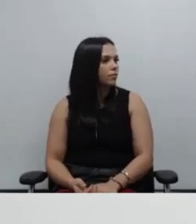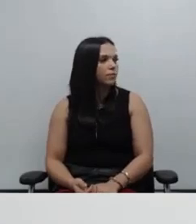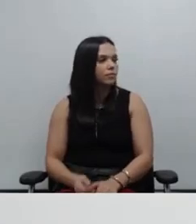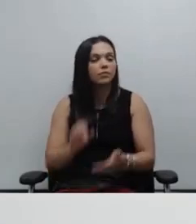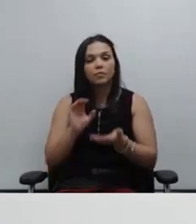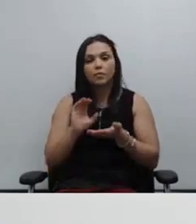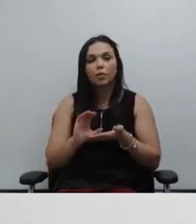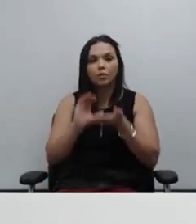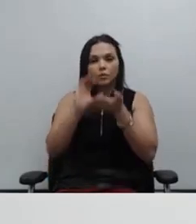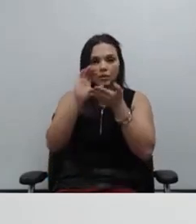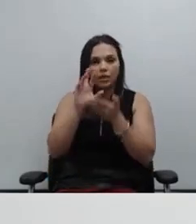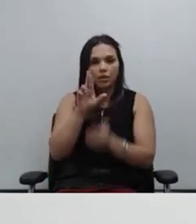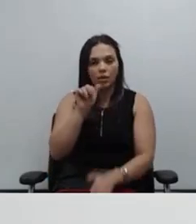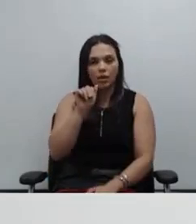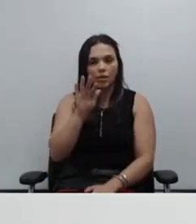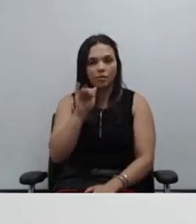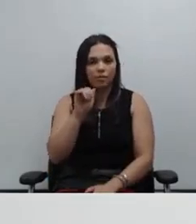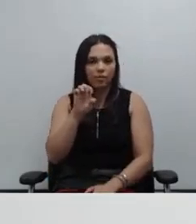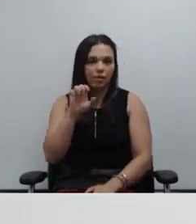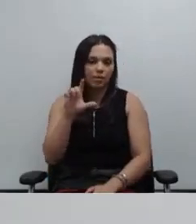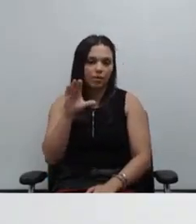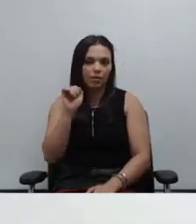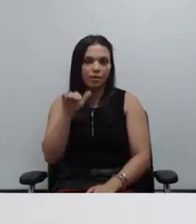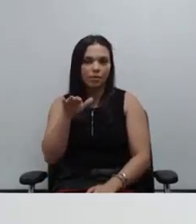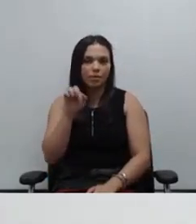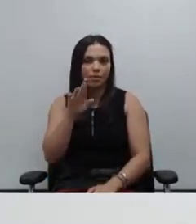Conselheiro Rafael Camarão, posso apregoar os seus autos?